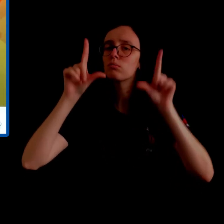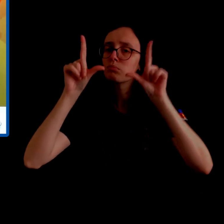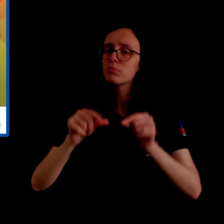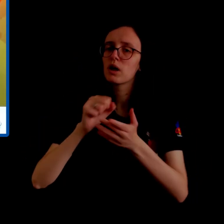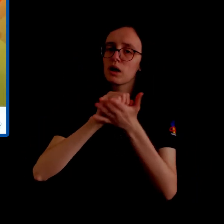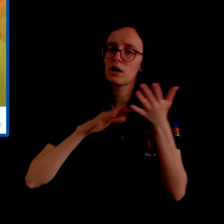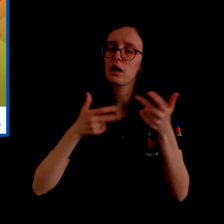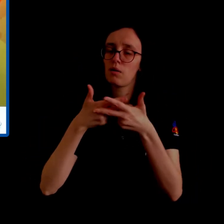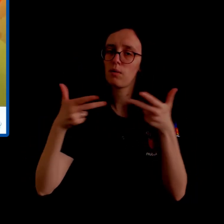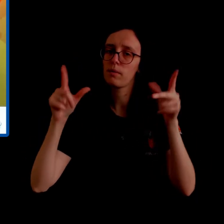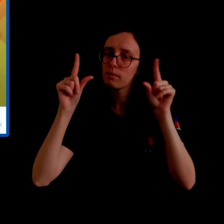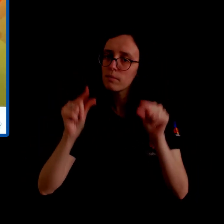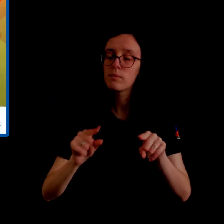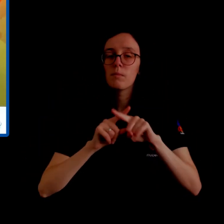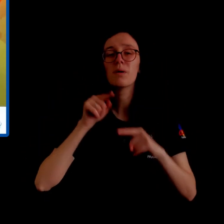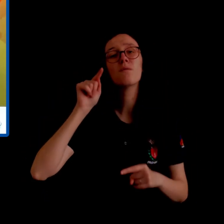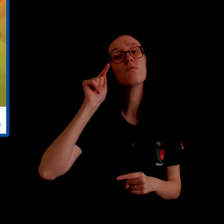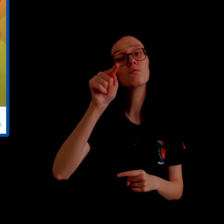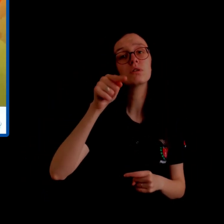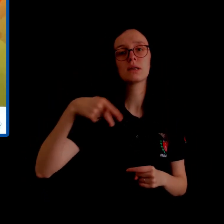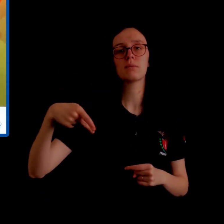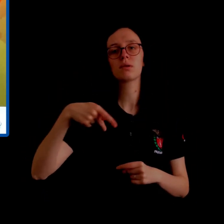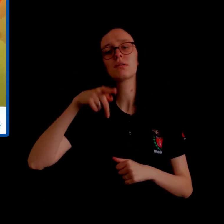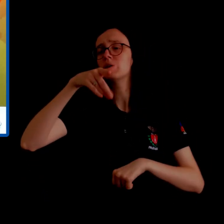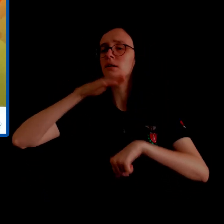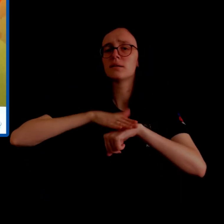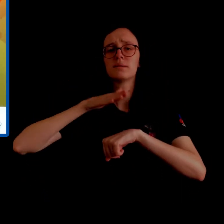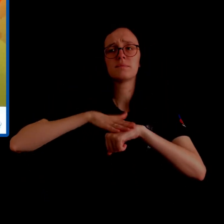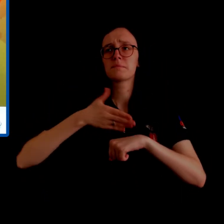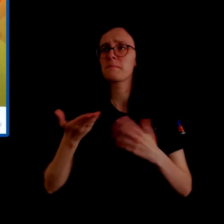mas você, professor, faça